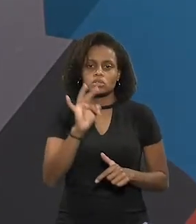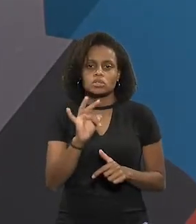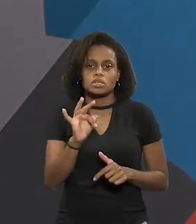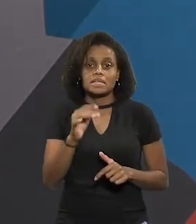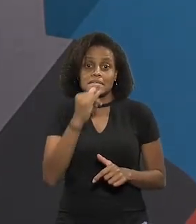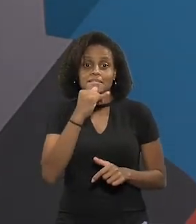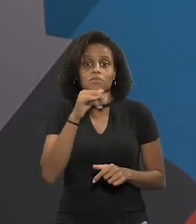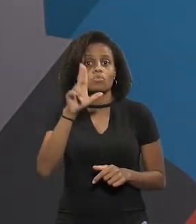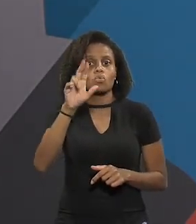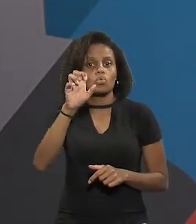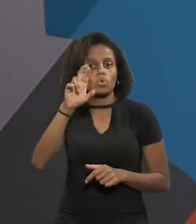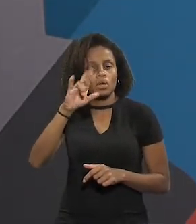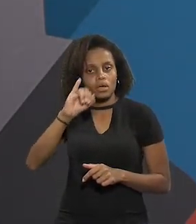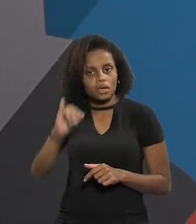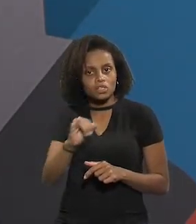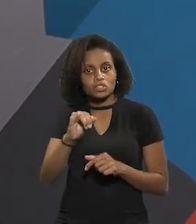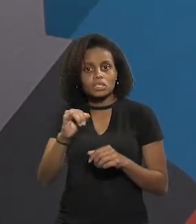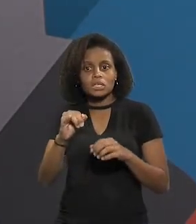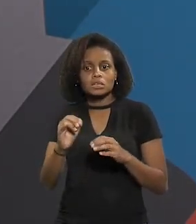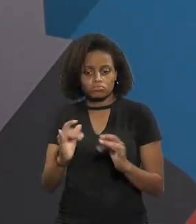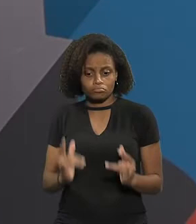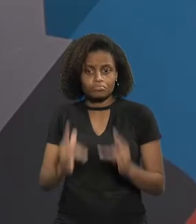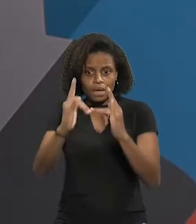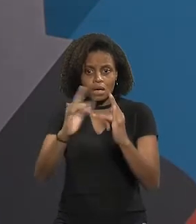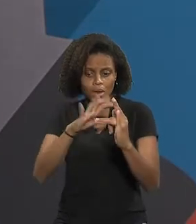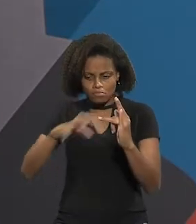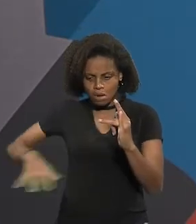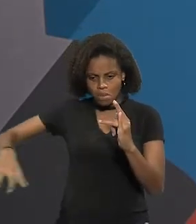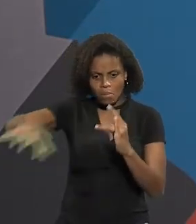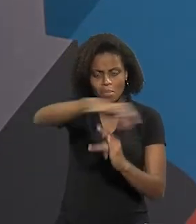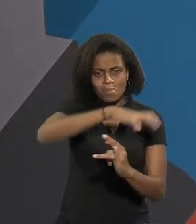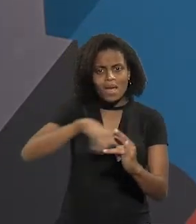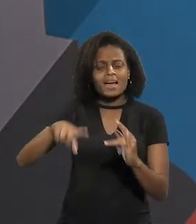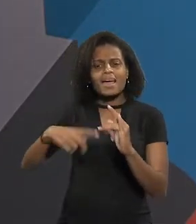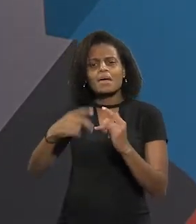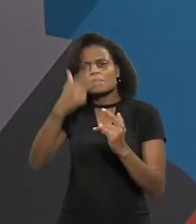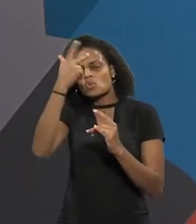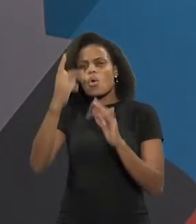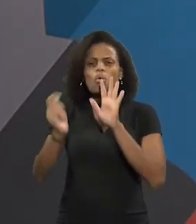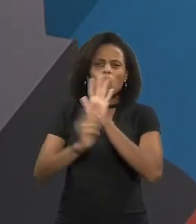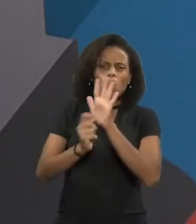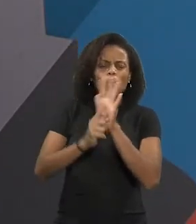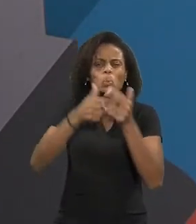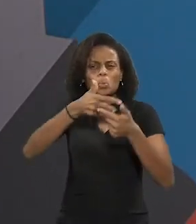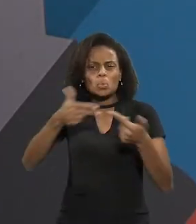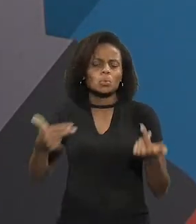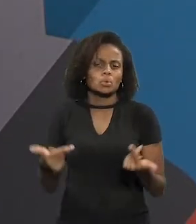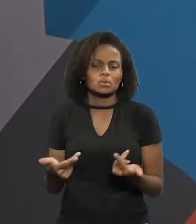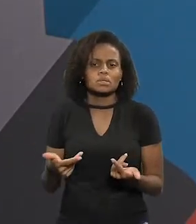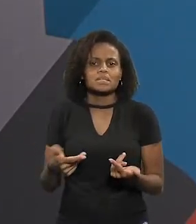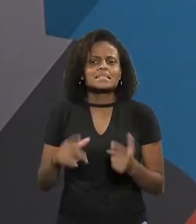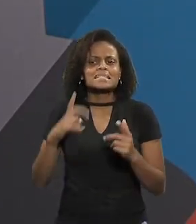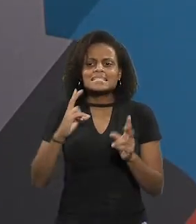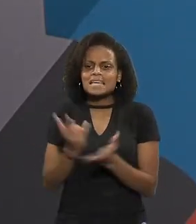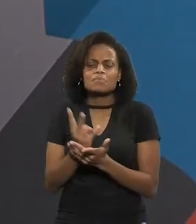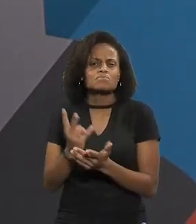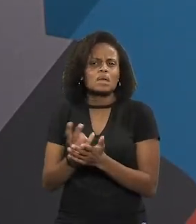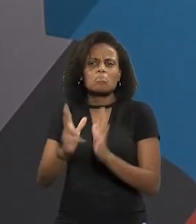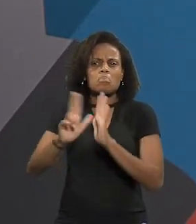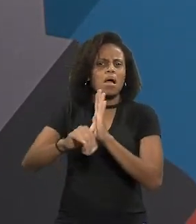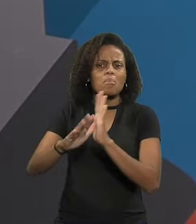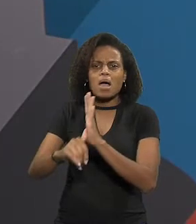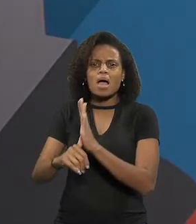vista, por exemplo, na UERJ, que o entorno da UERJ está tomado por cracolândias com o cometimento de crimes ali o tempo